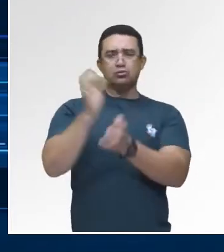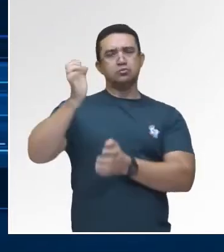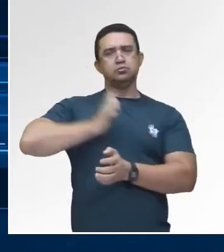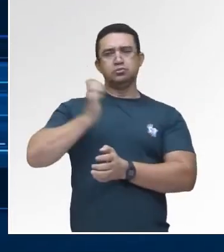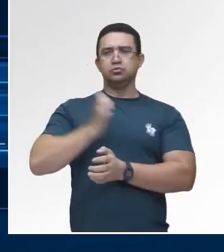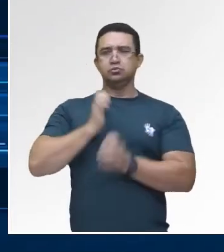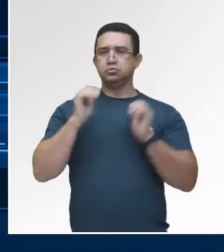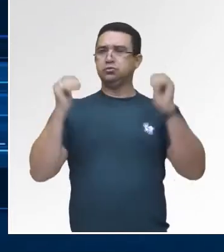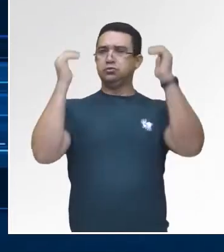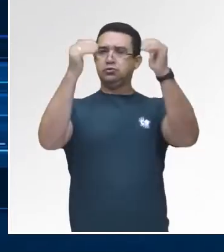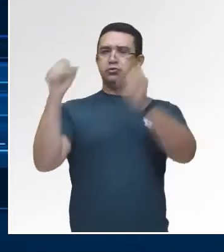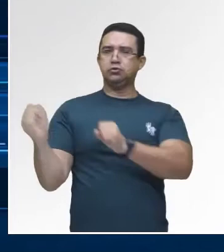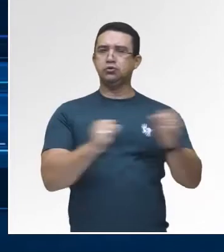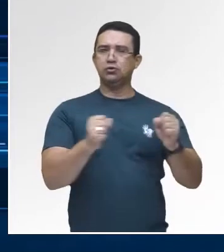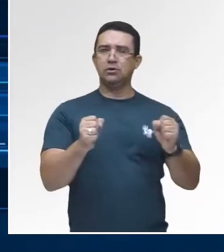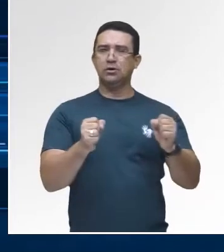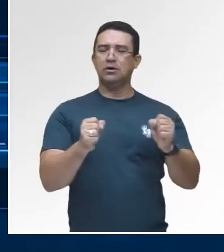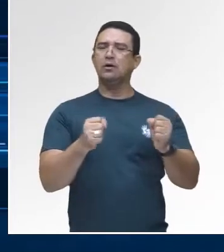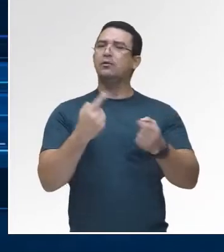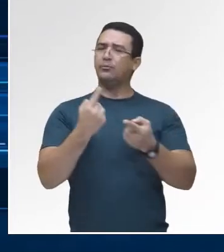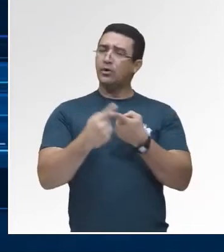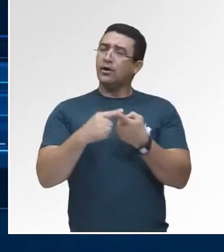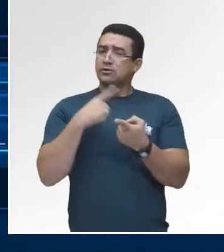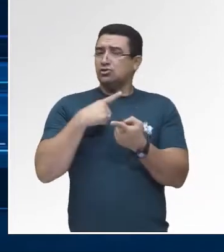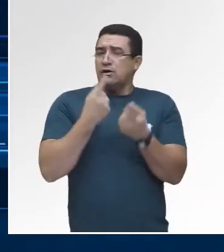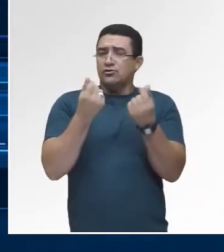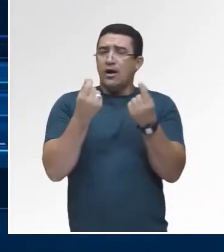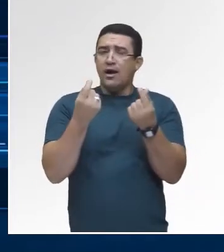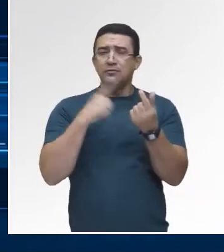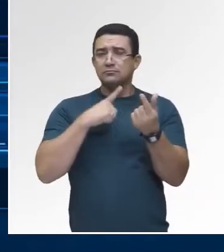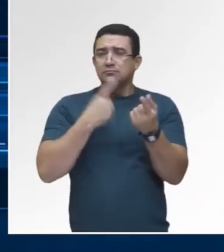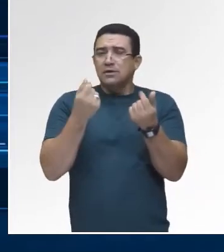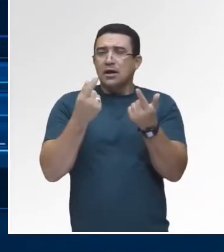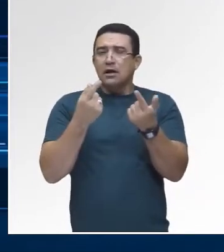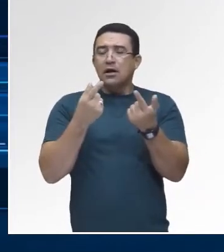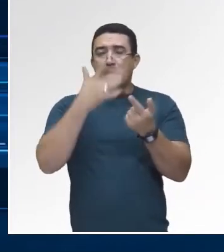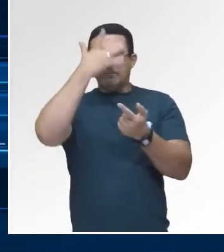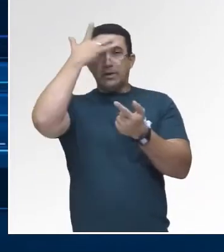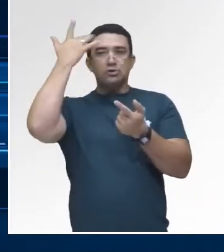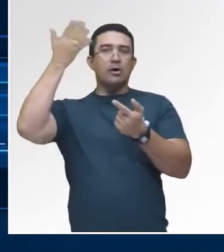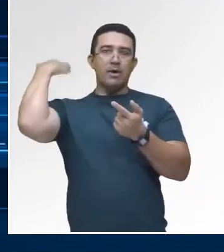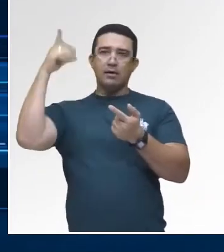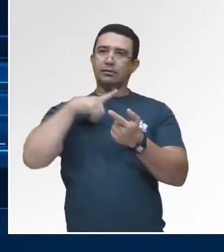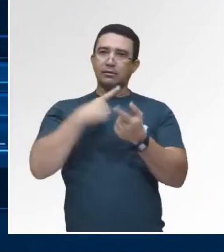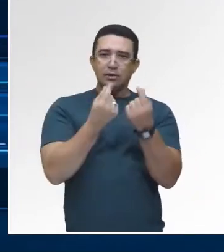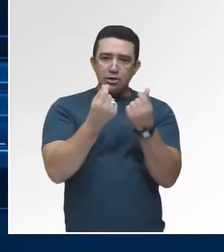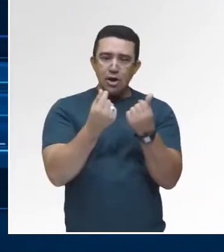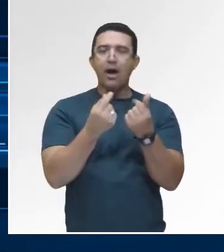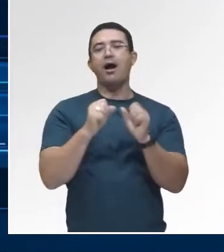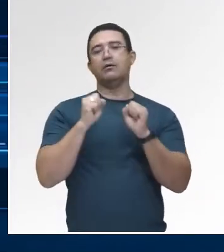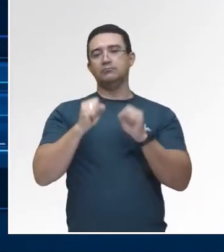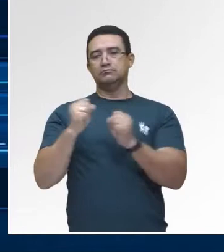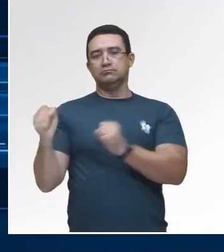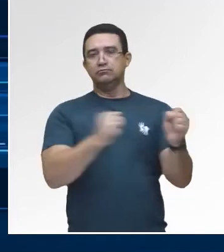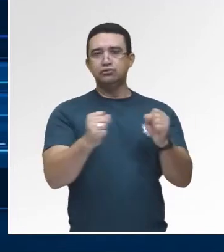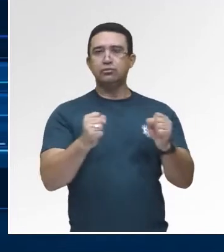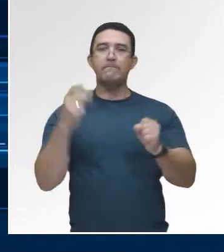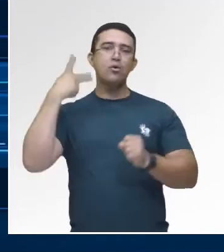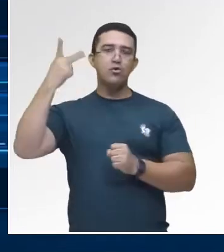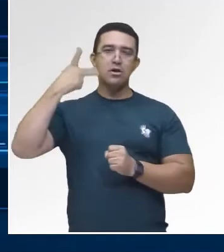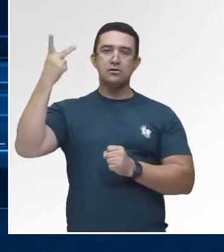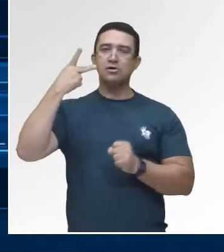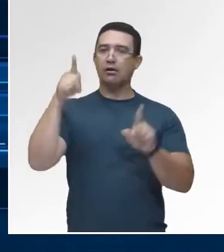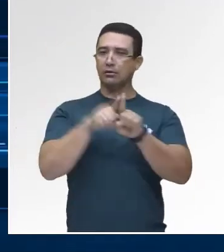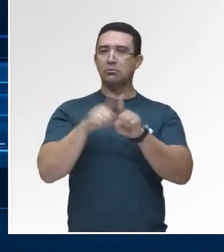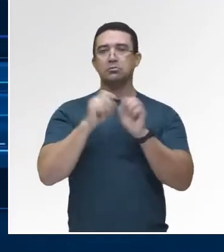ao poder. Por quê? Porque eles tinham o poder econômico. E quem tem o poder econômico tem o poder político. Muito bem.